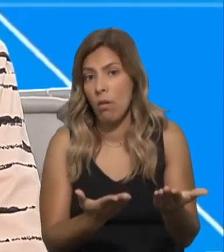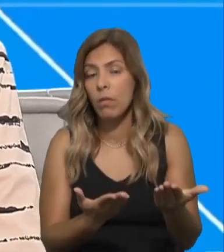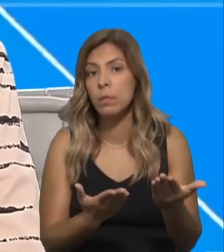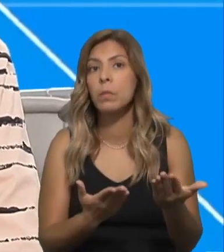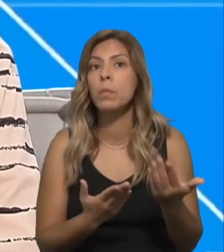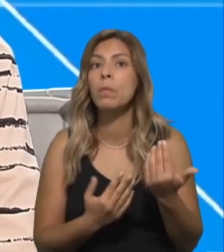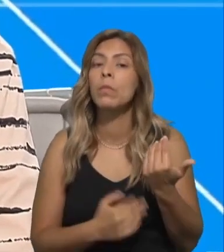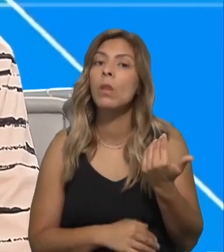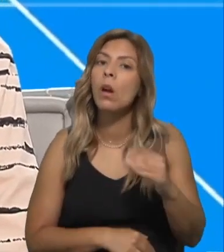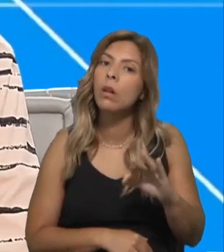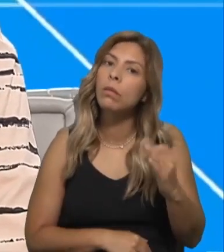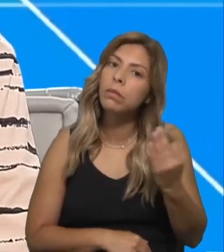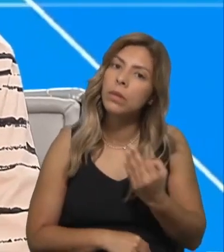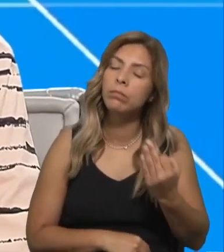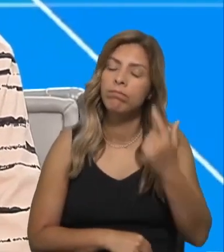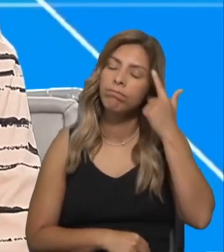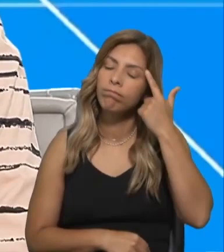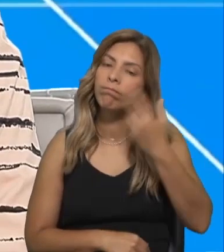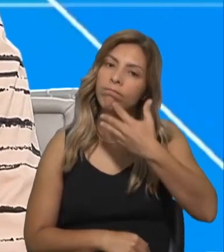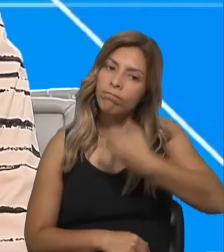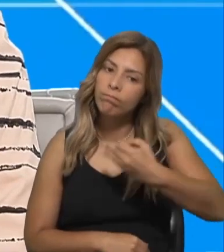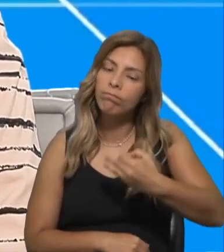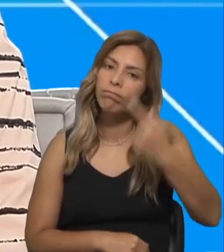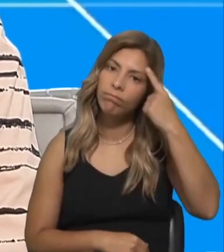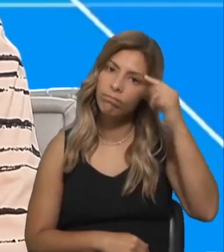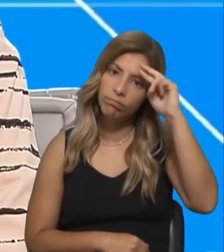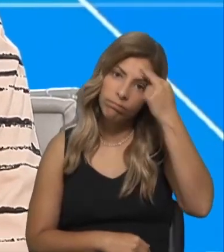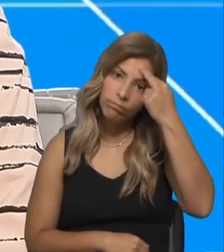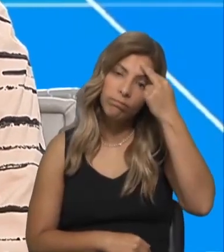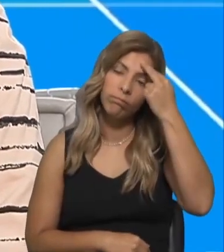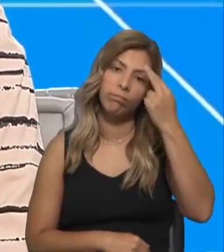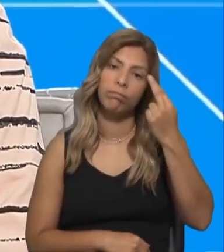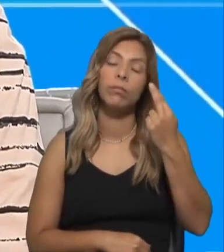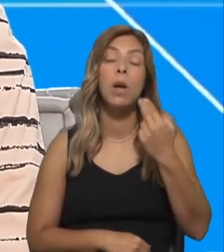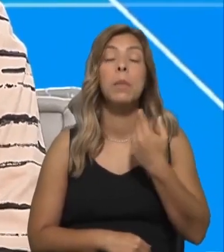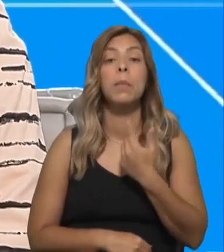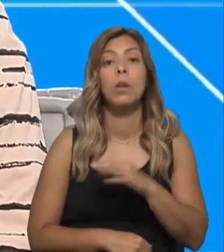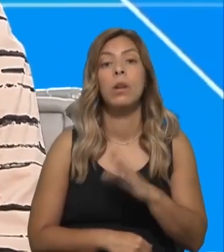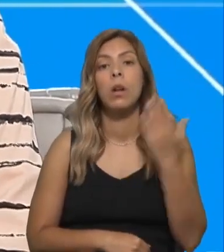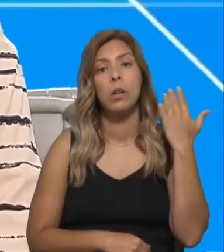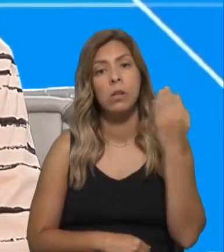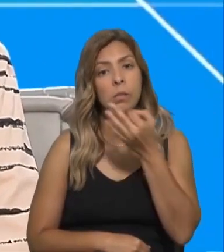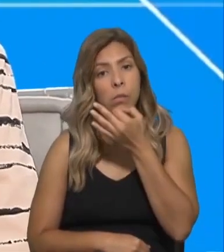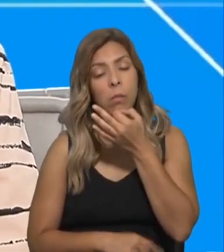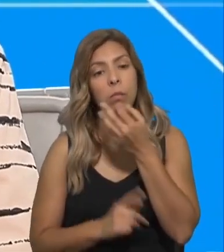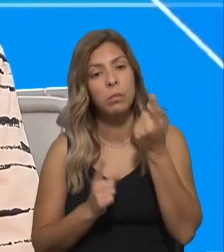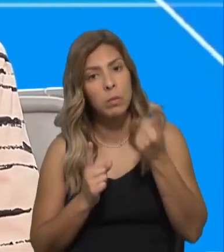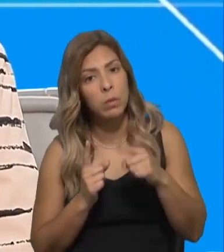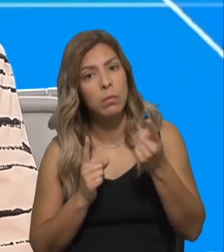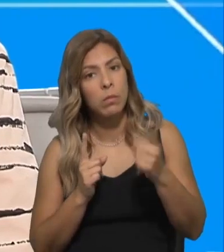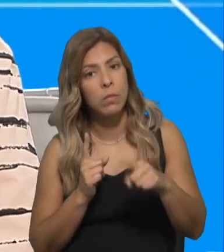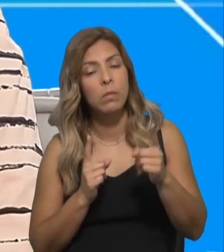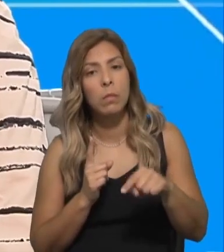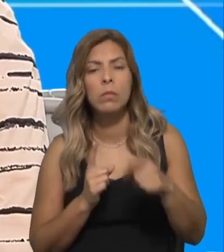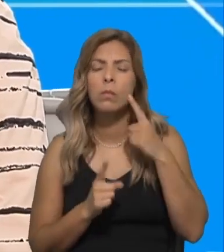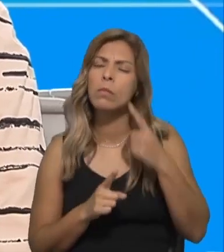desarmada e desarmante, de ser humilde e perseverante. E isso, ele depois insistiu várias vezes naquelas primeiras palavras e é interessante